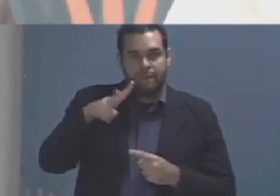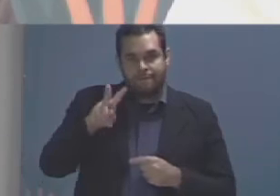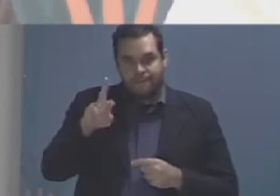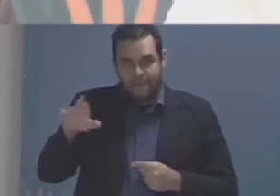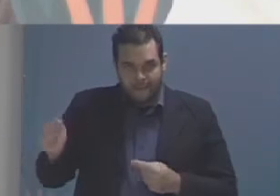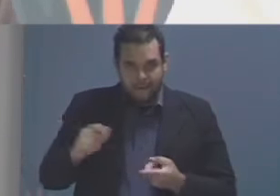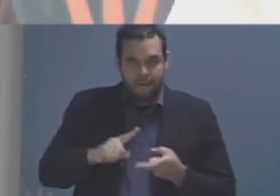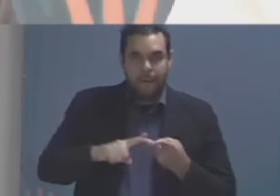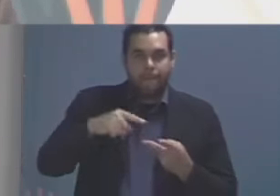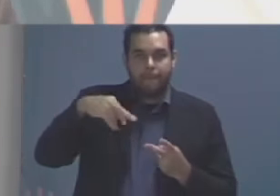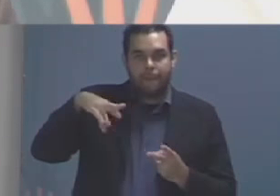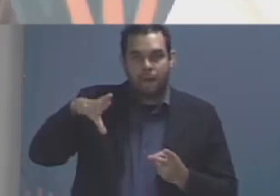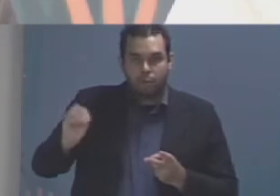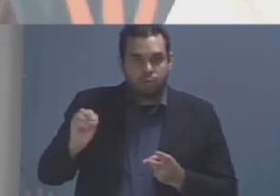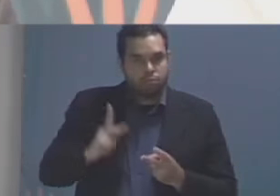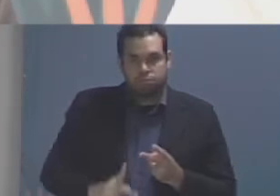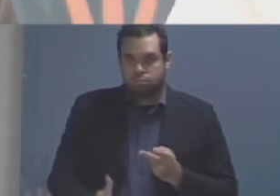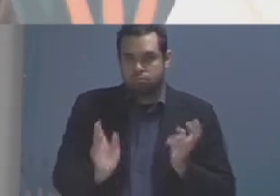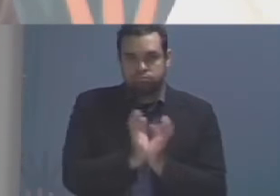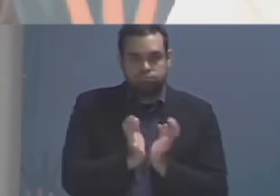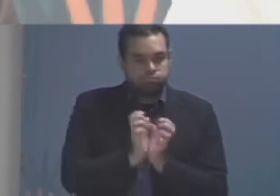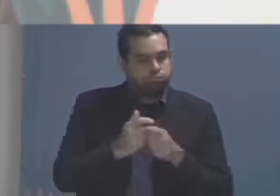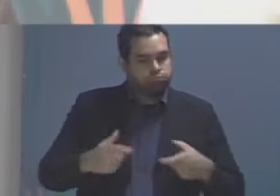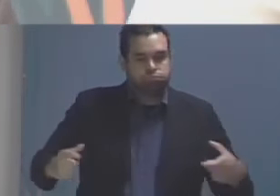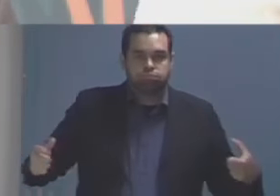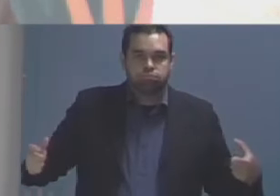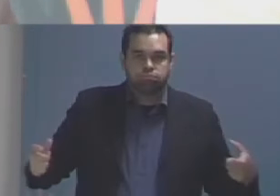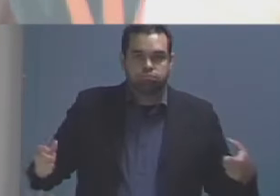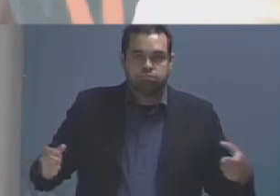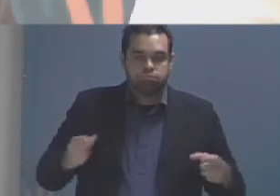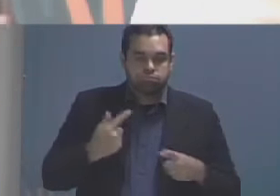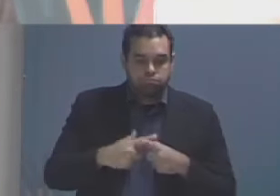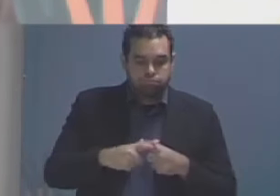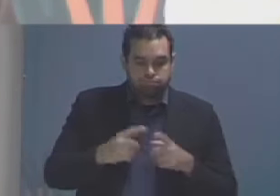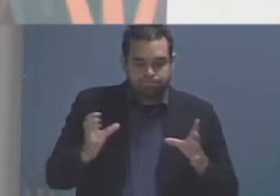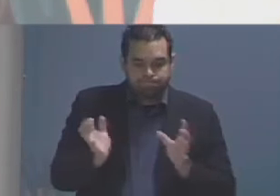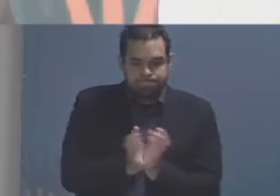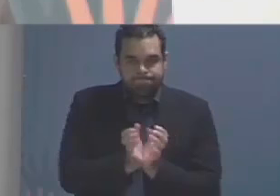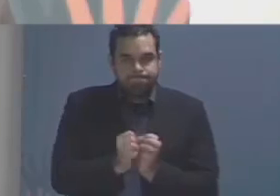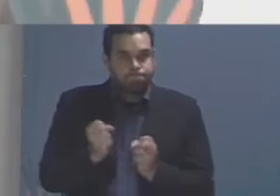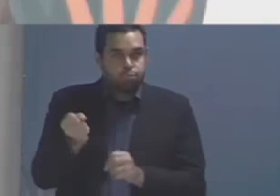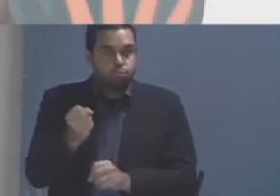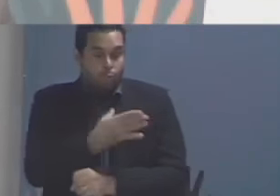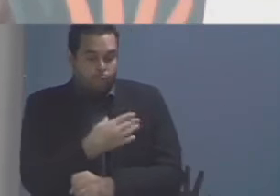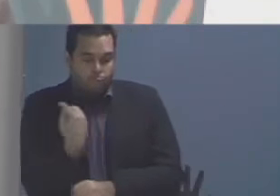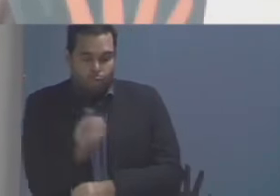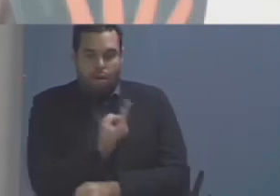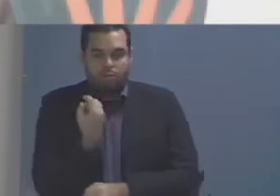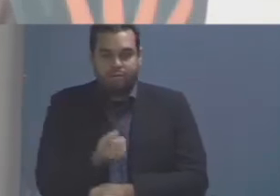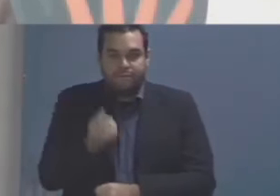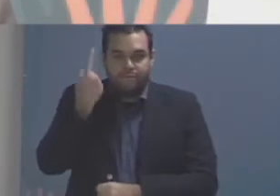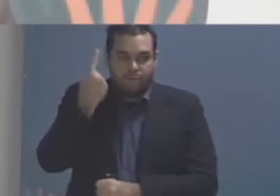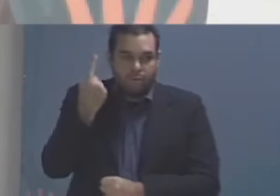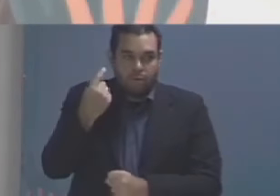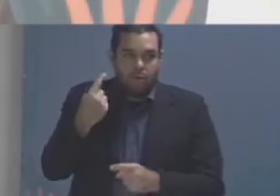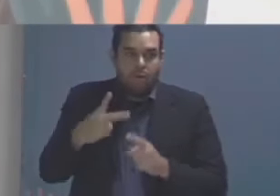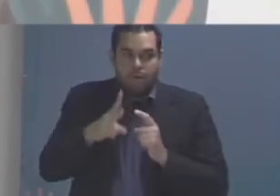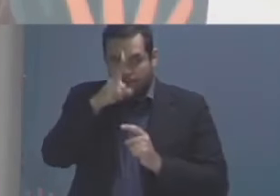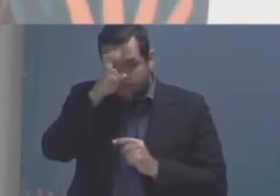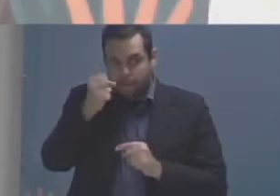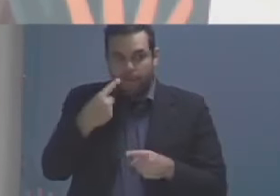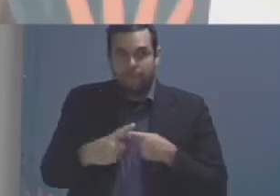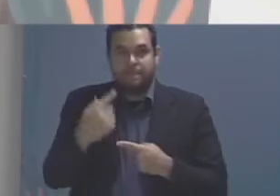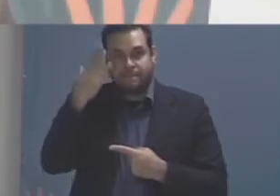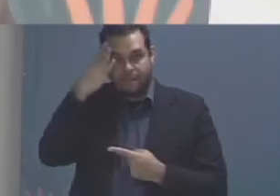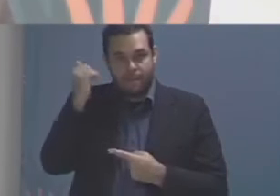quanto o Marco Aurélio vão continuar conosco no coletivo ampliado. Porque o coletivo ampliado foi uma inovação do nosso grupo, da nossa chapa Fortalecer, porque nós sabemos